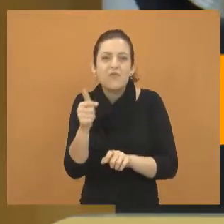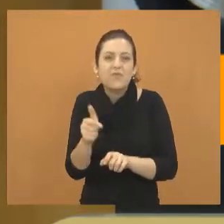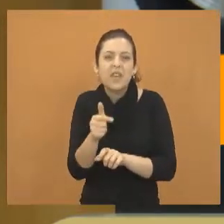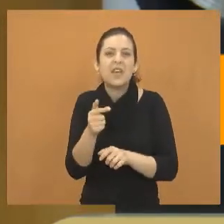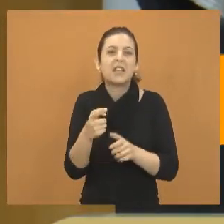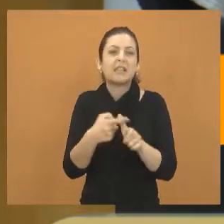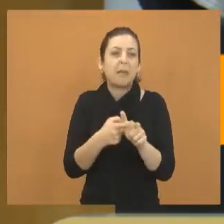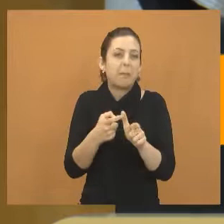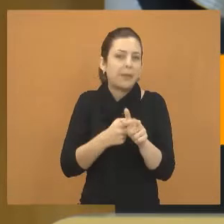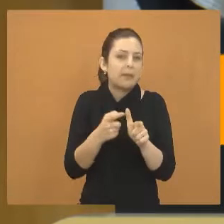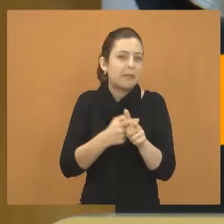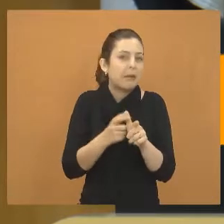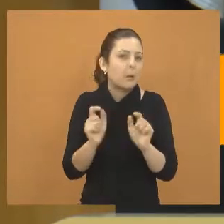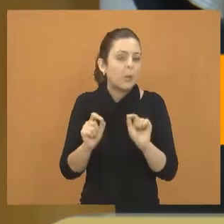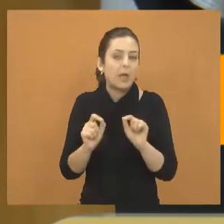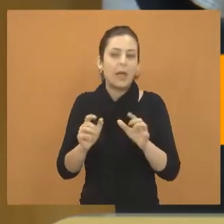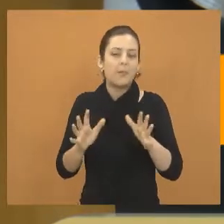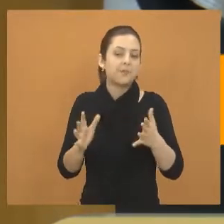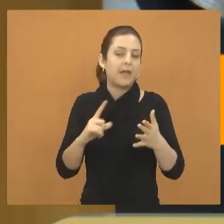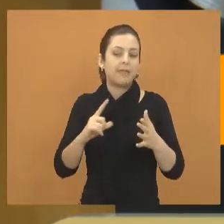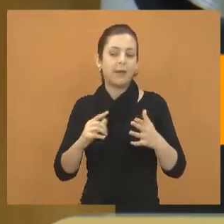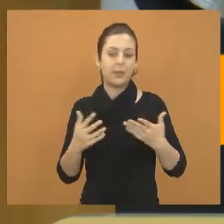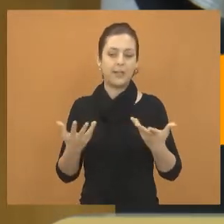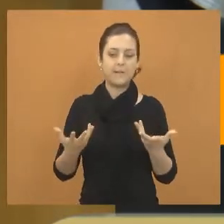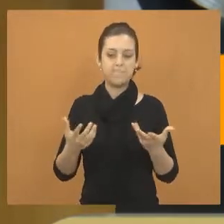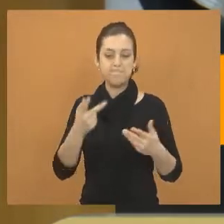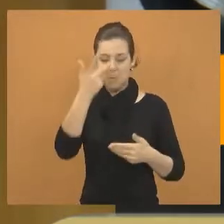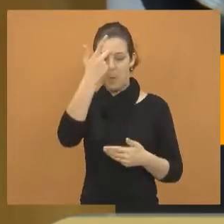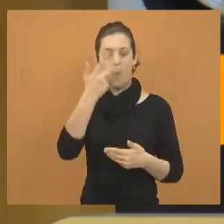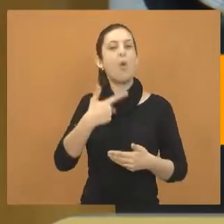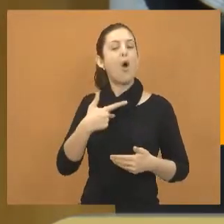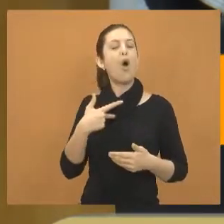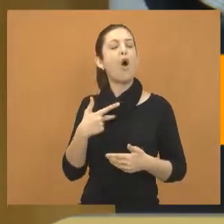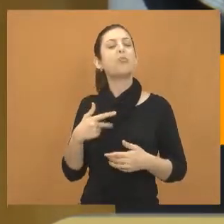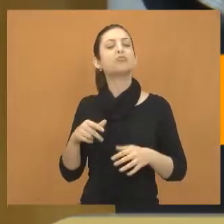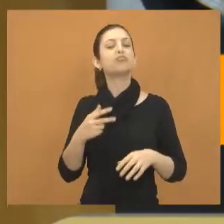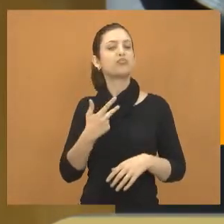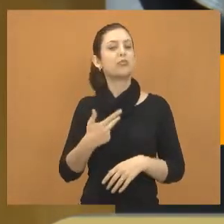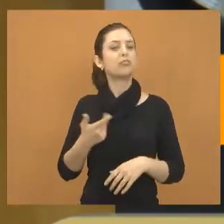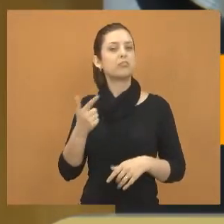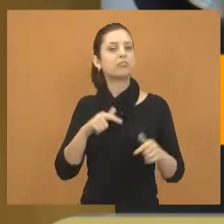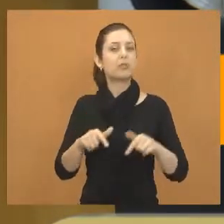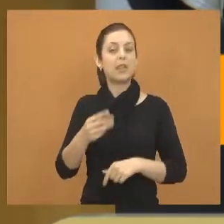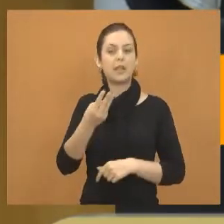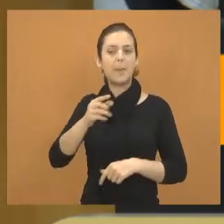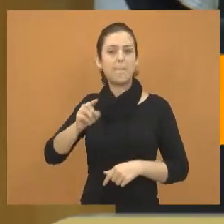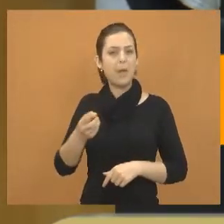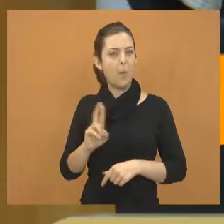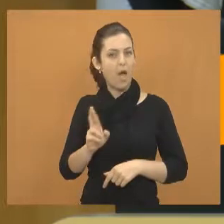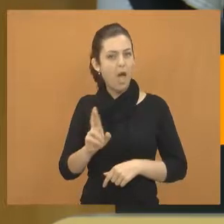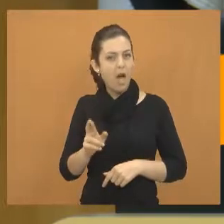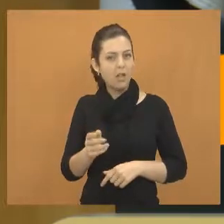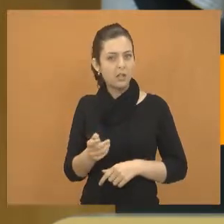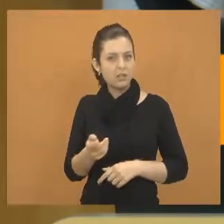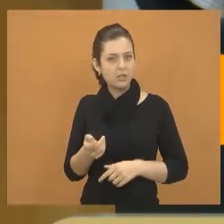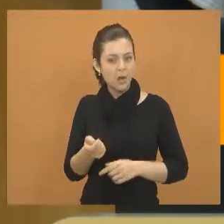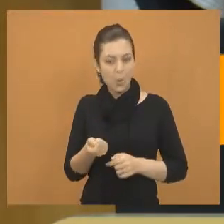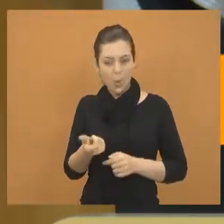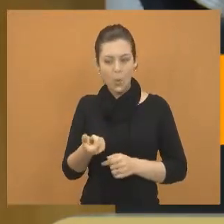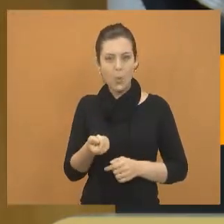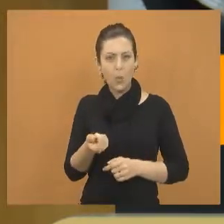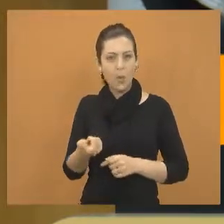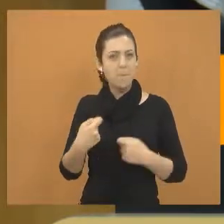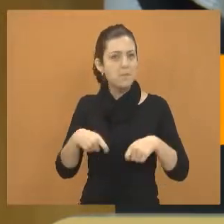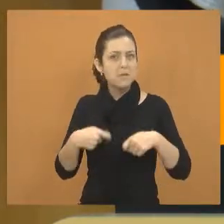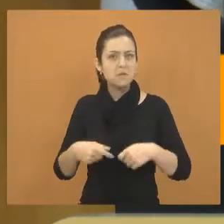muita dependência, que a gente fala que é um idoso que tem mais autonomia, ele custa por volta de R$3.000. É uma vergonha.